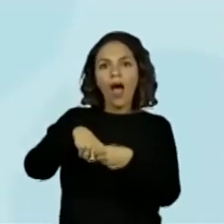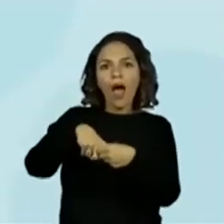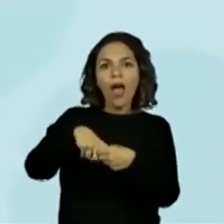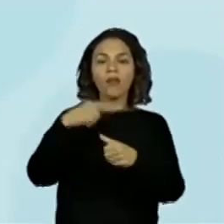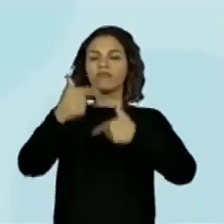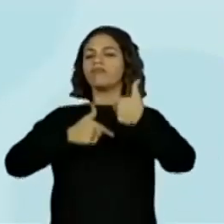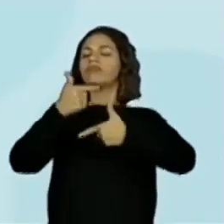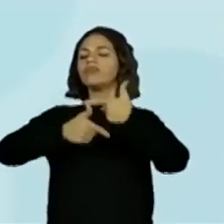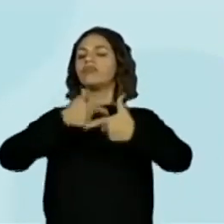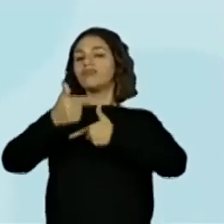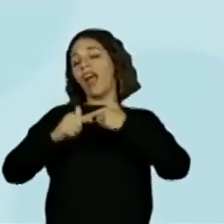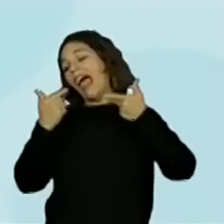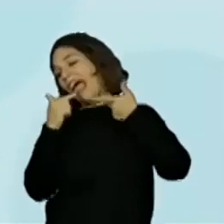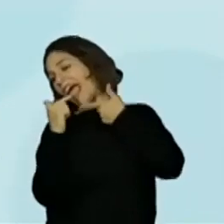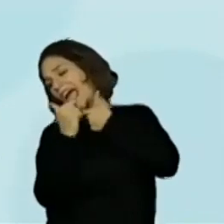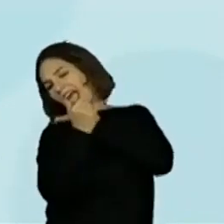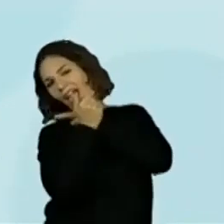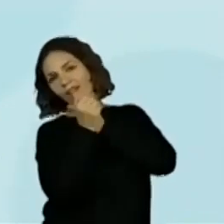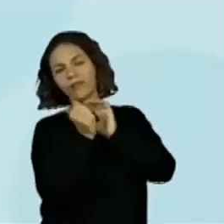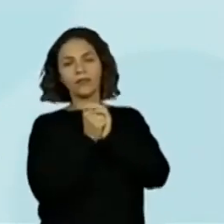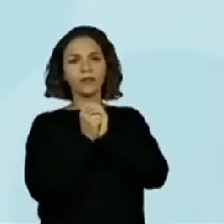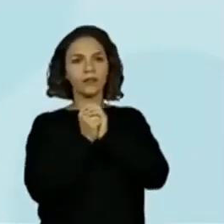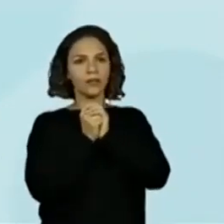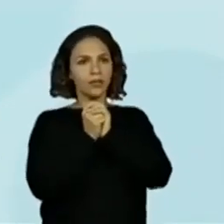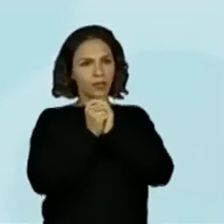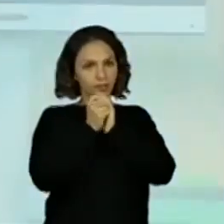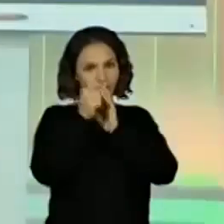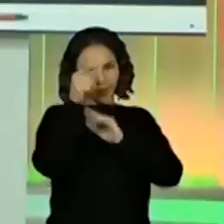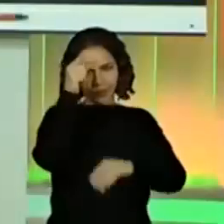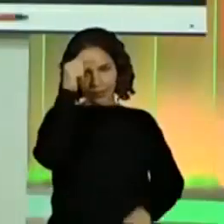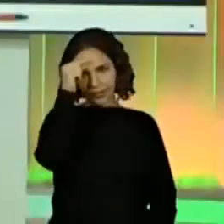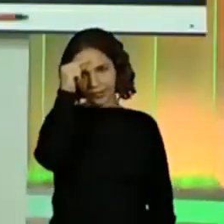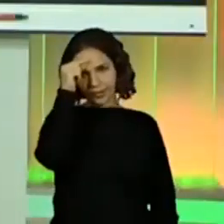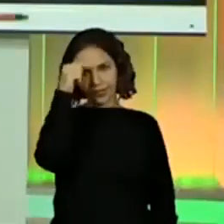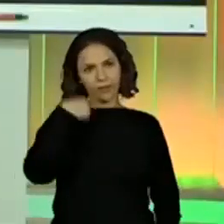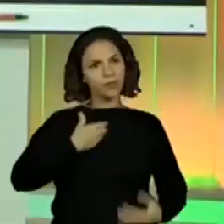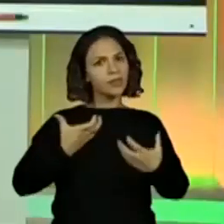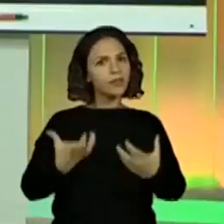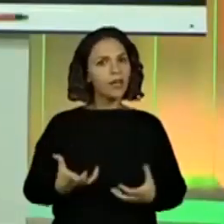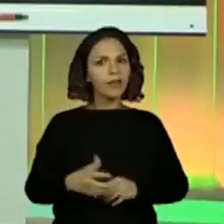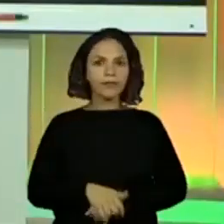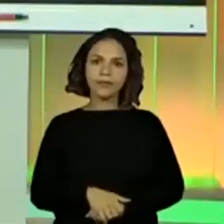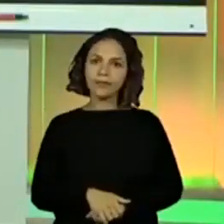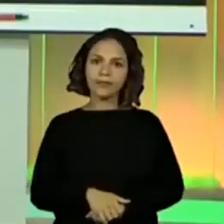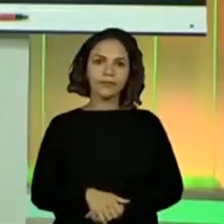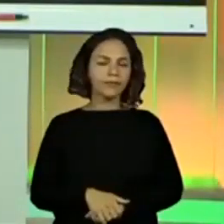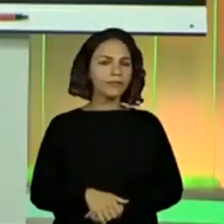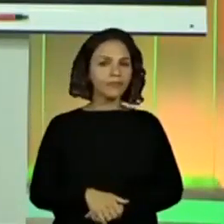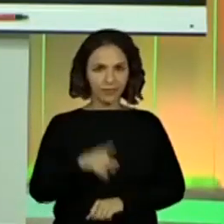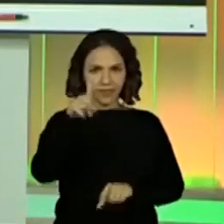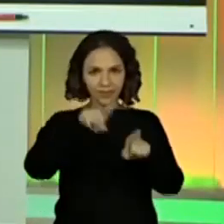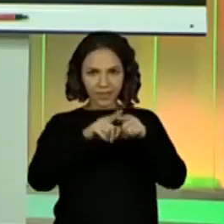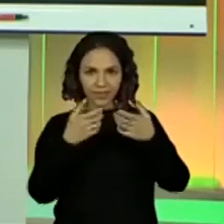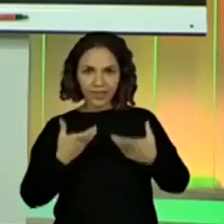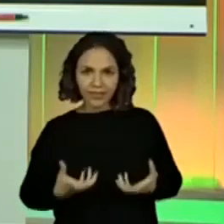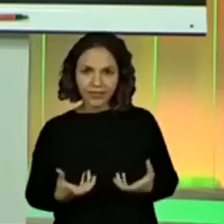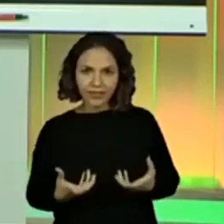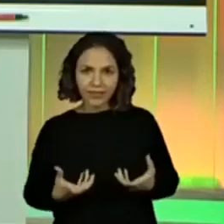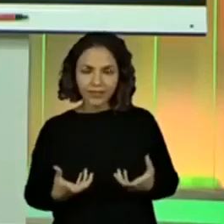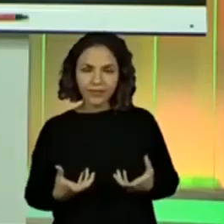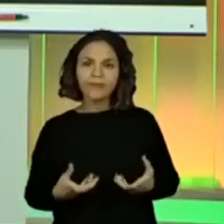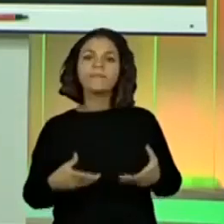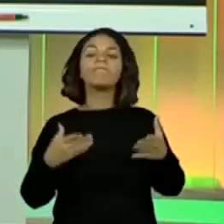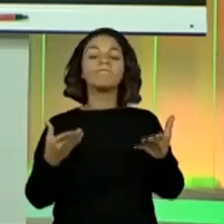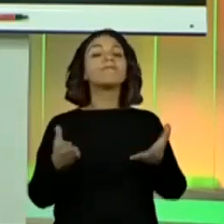para o trabalho dando risada. Ufa, agora eu cansei. E você cansou também? Agora